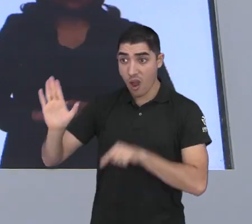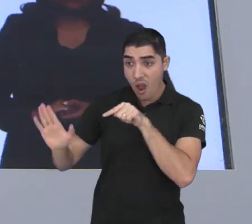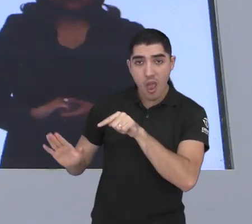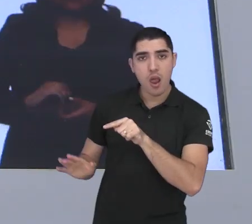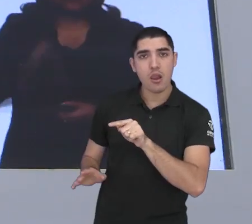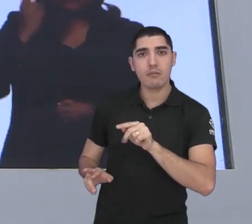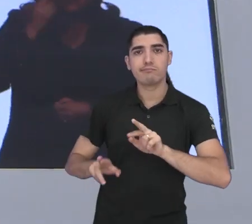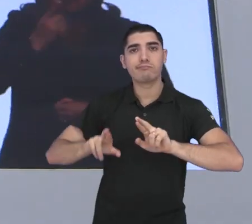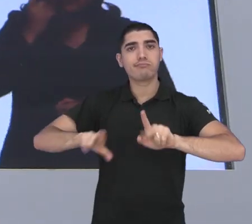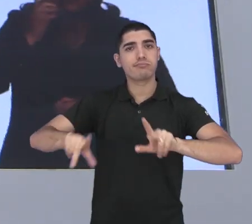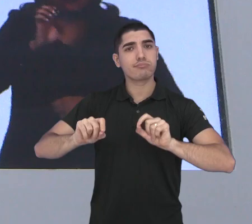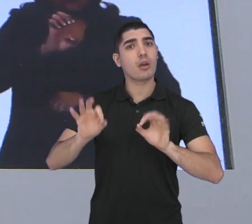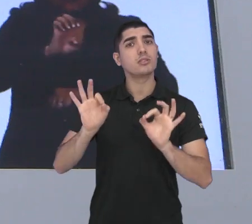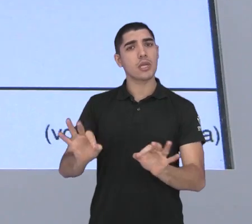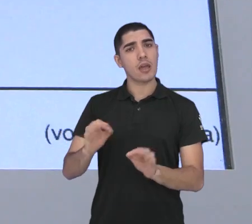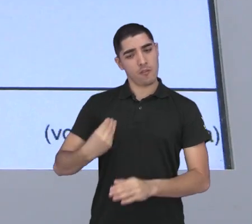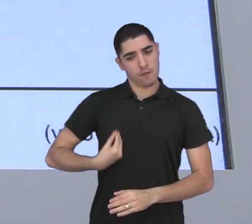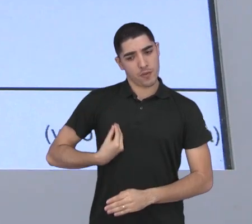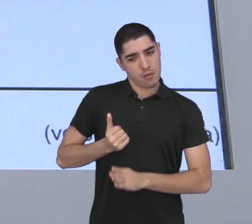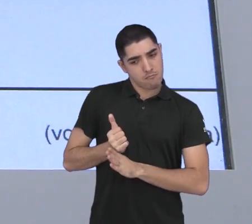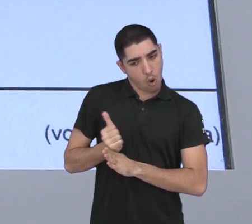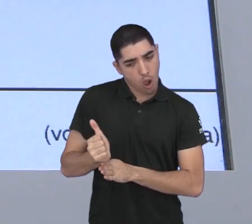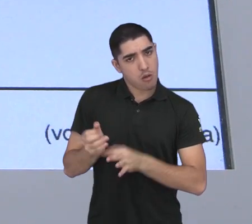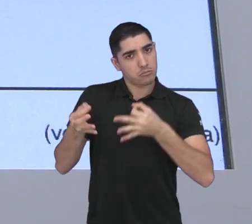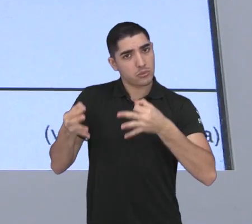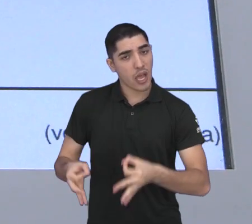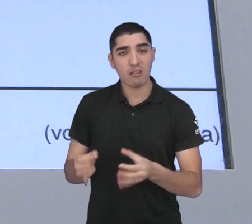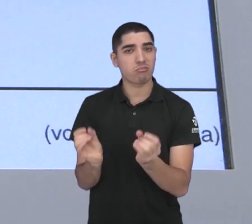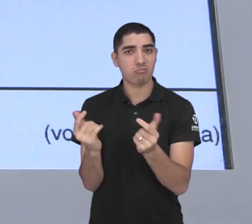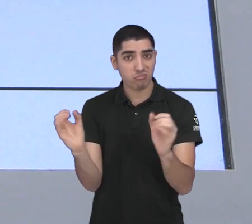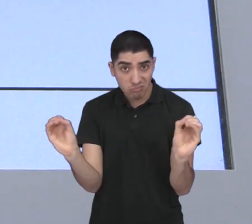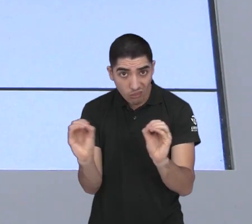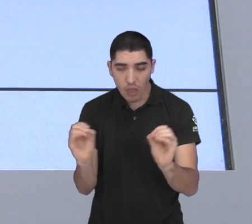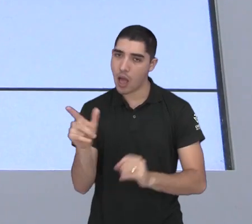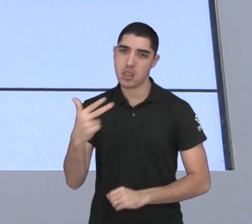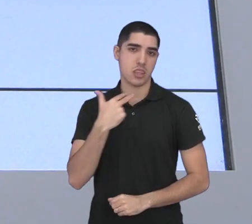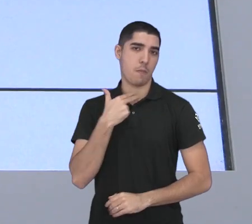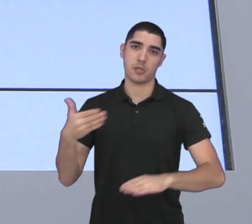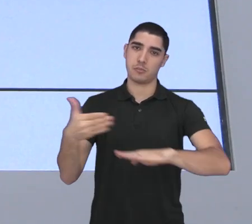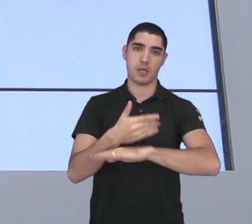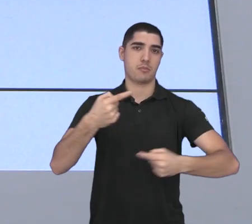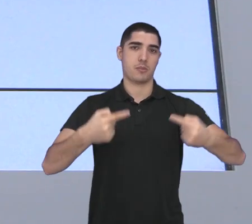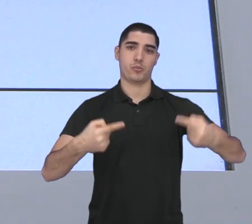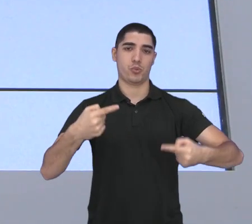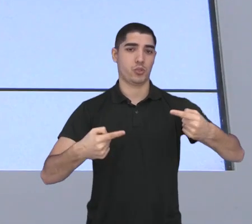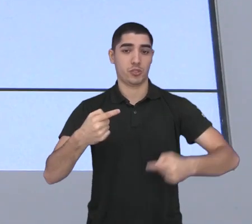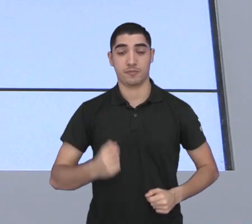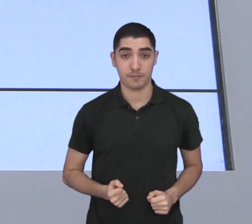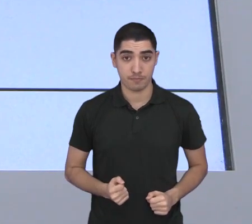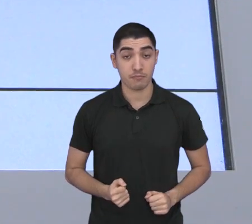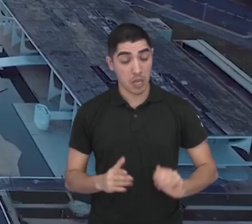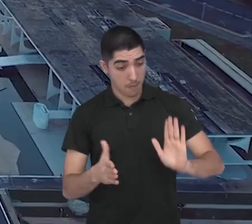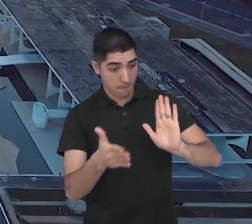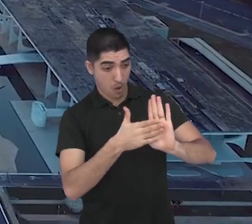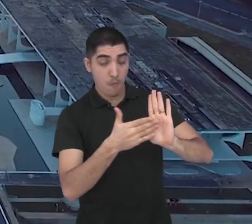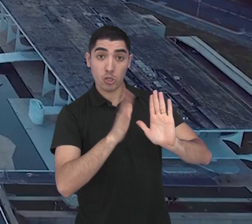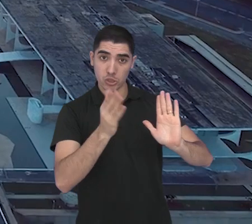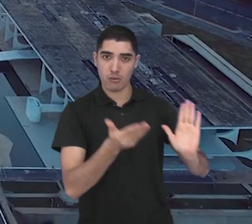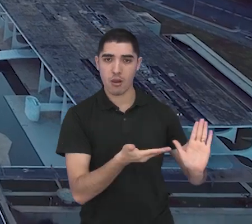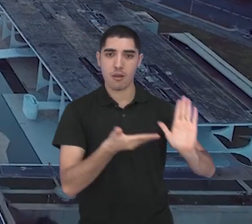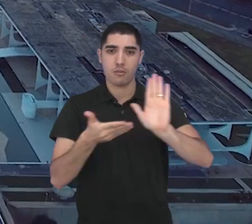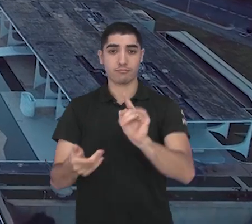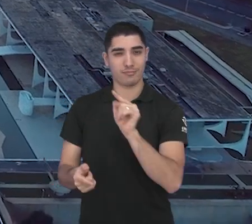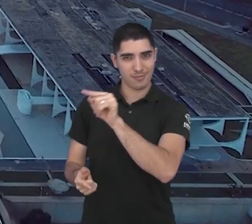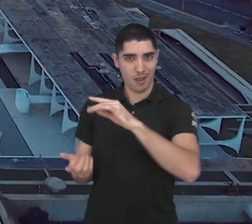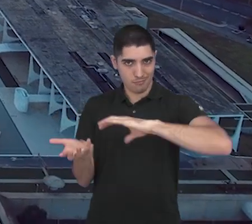eleitoral candidatos que não tenham requisitos morais necessários para exercer um mandato político. A proposta